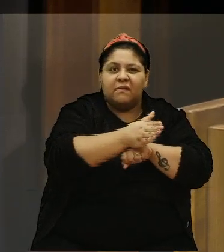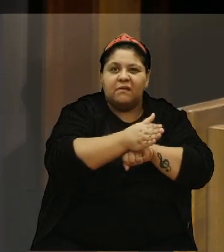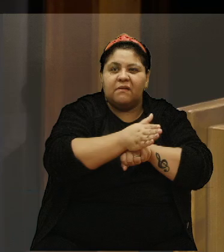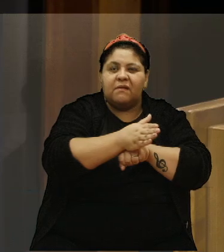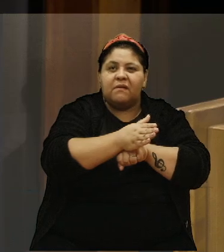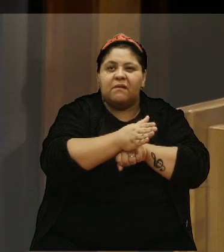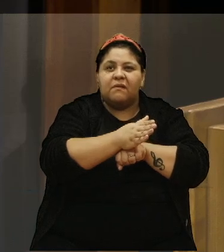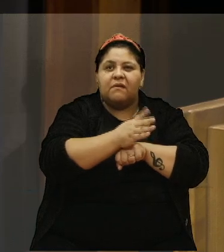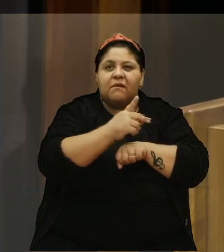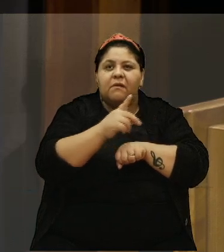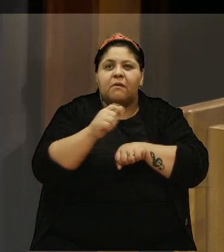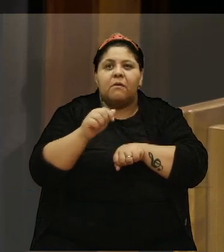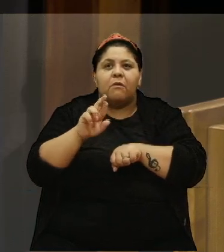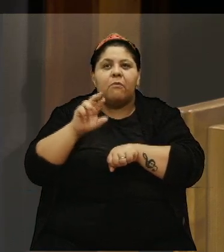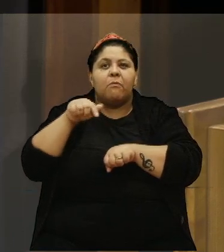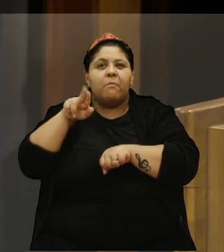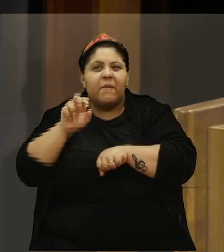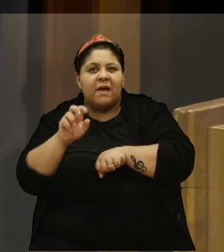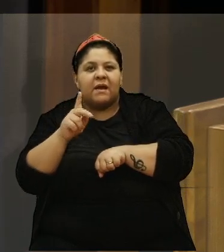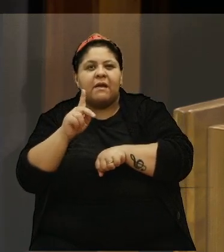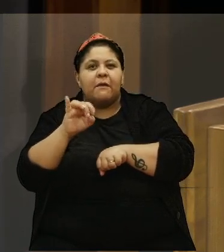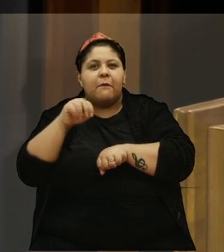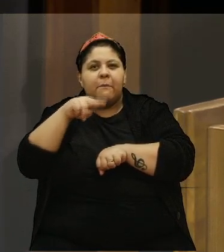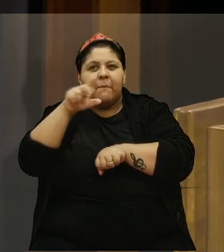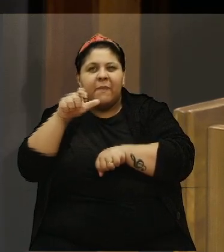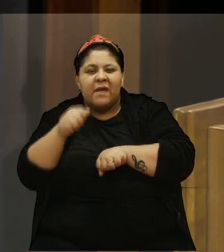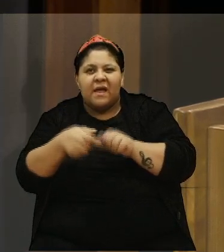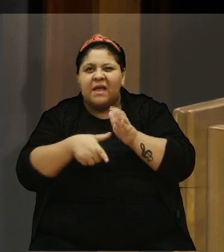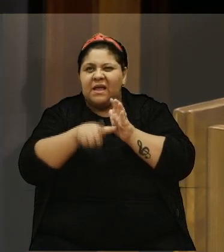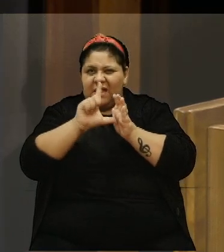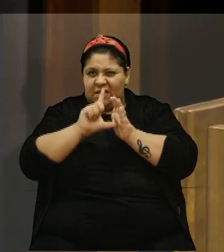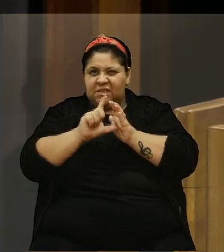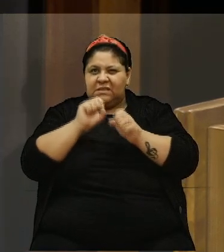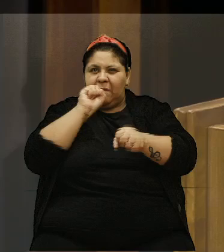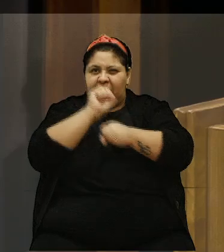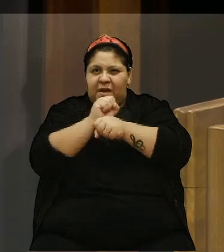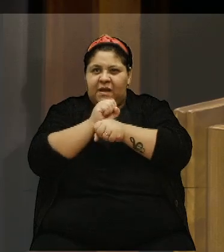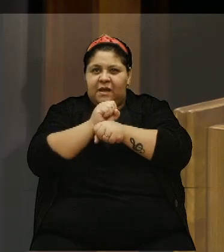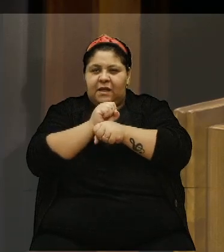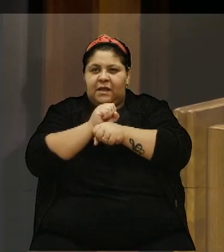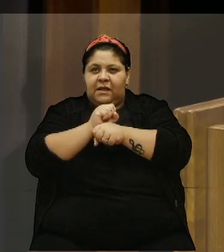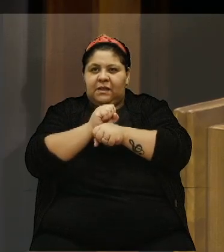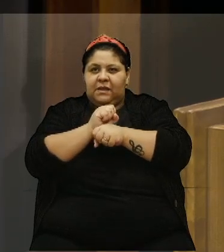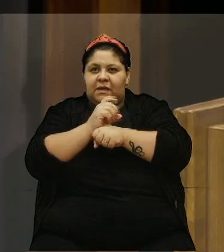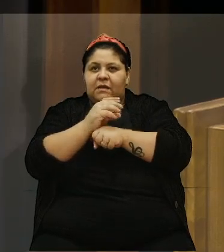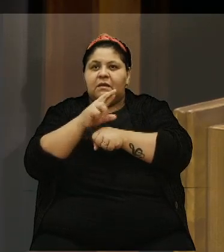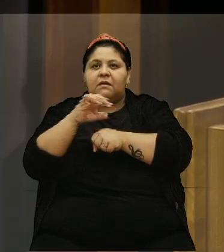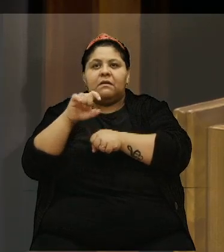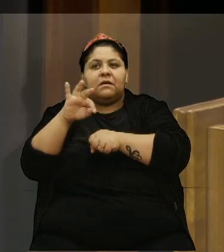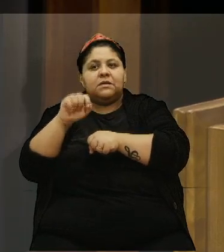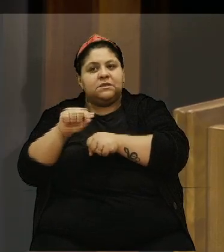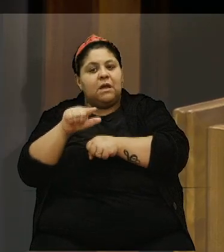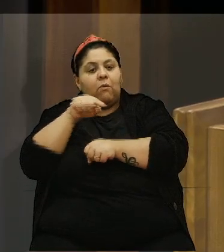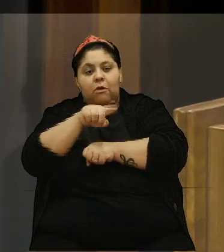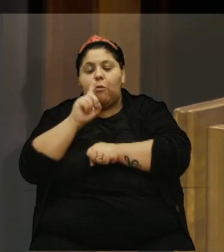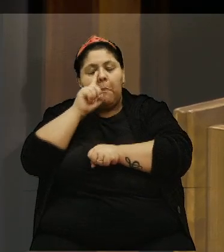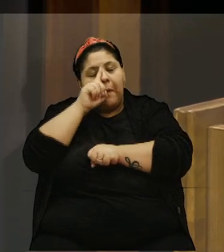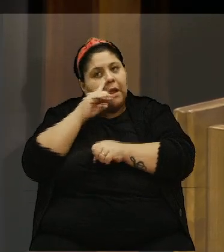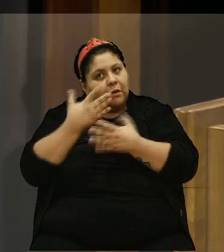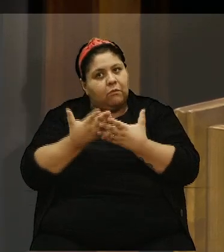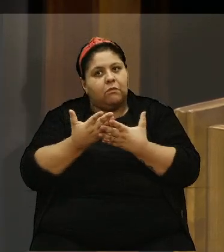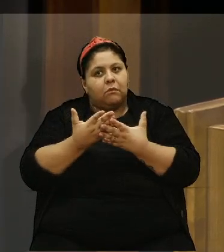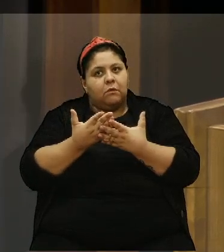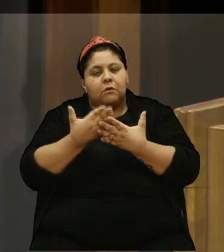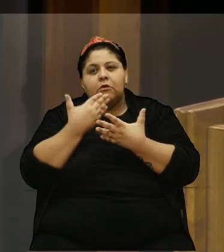dos Pinhais, aquele loteamento antes da Parada Cristal. Gente, aquilo ali é horrível. É um perigo iminente aquilo ali, né? Então